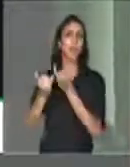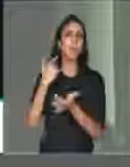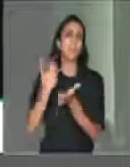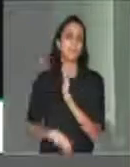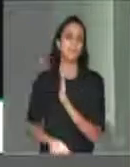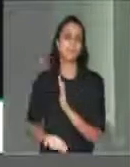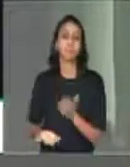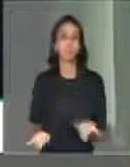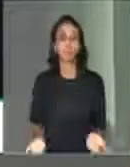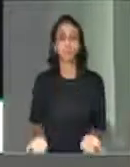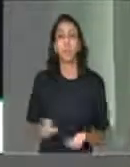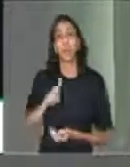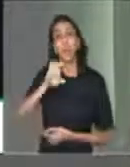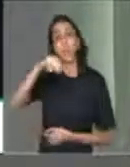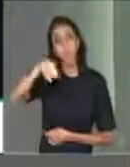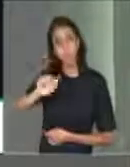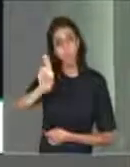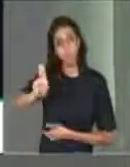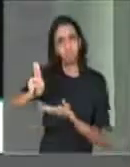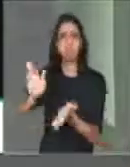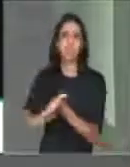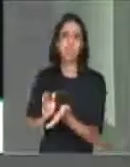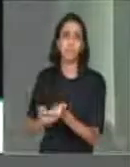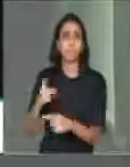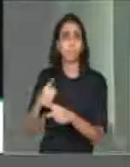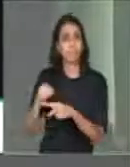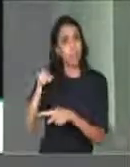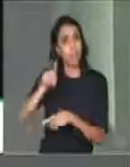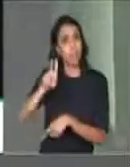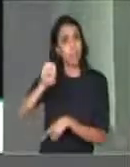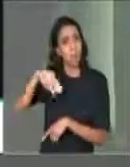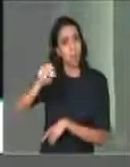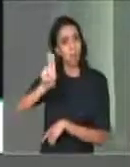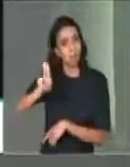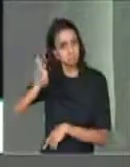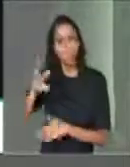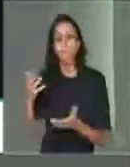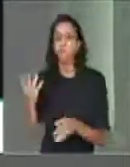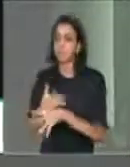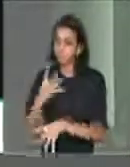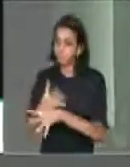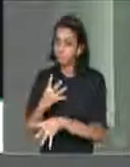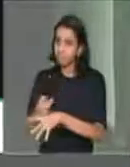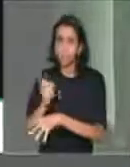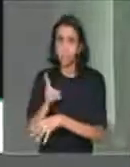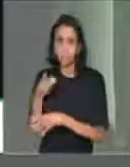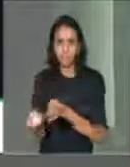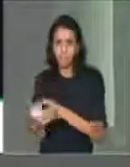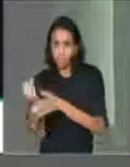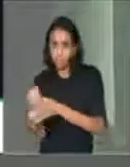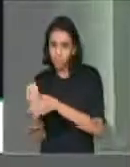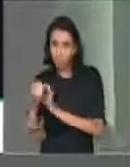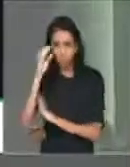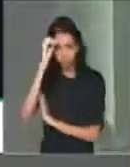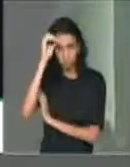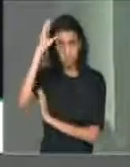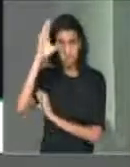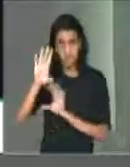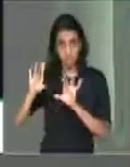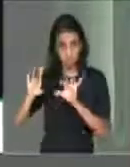UEMA por ser esse símbolo da resistência na produção do conhecimento científico e